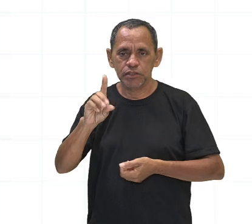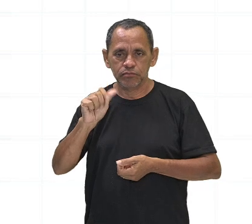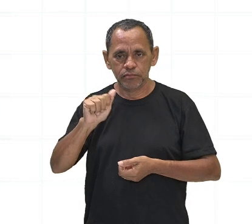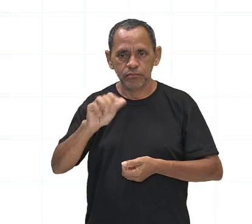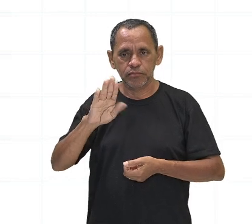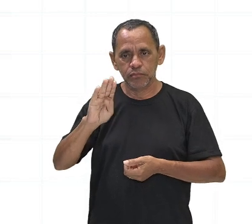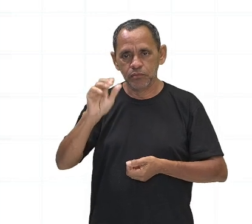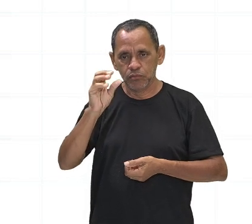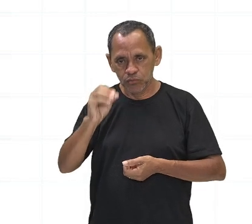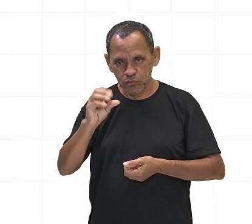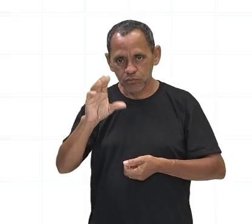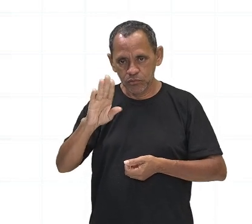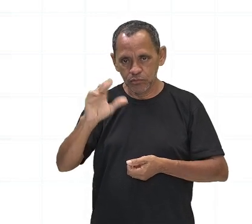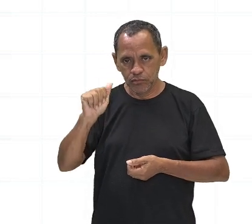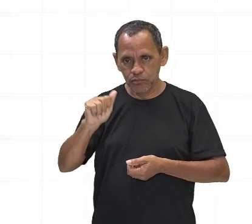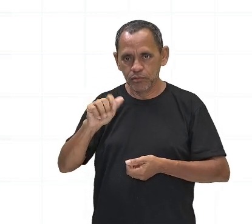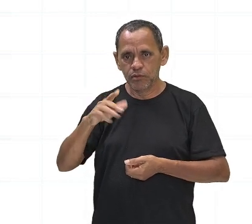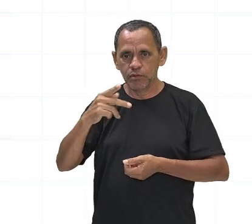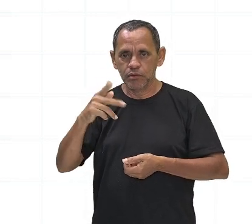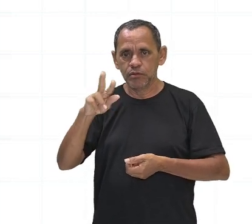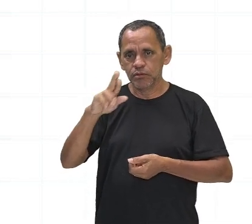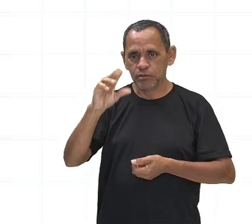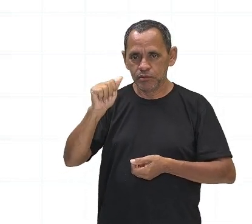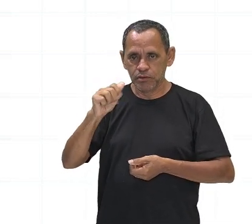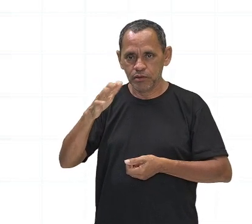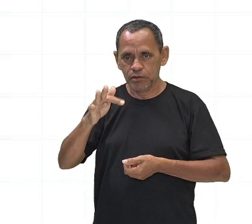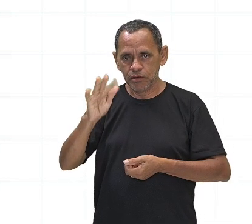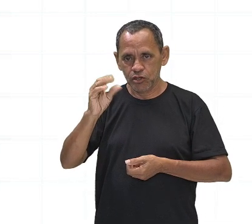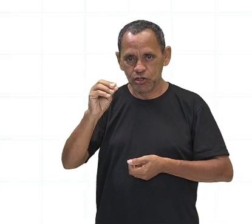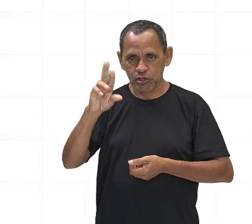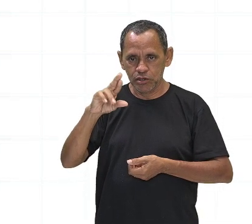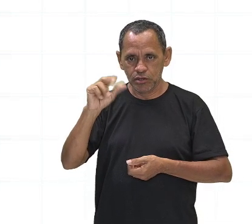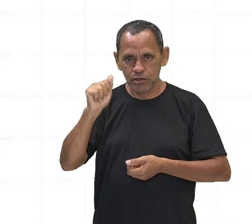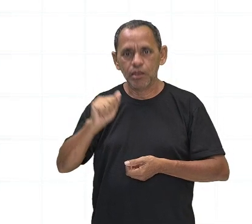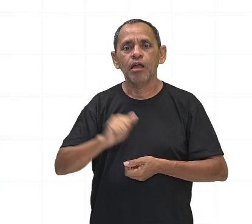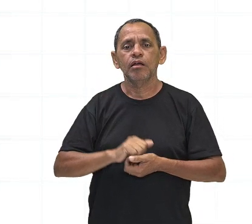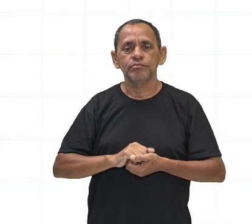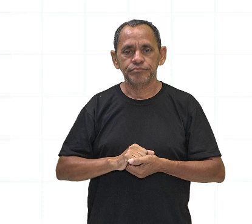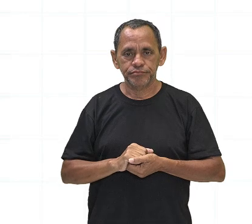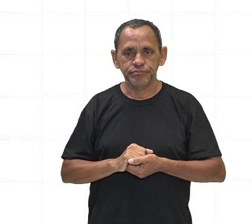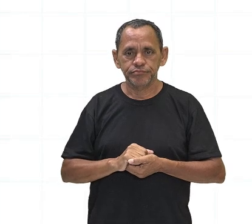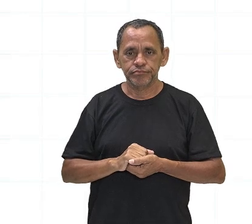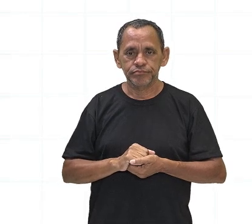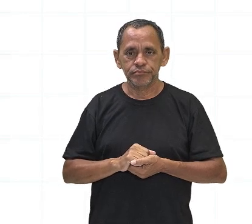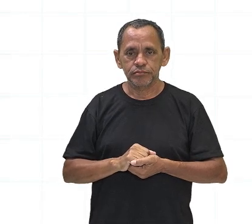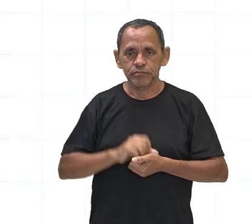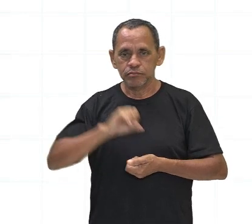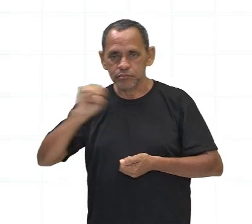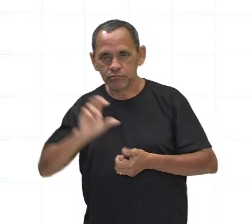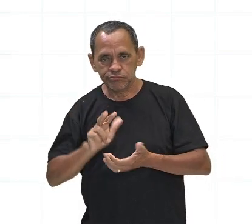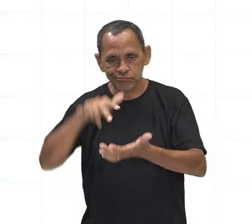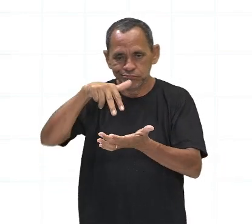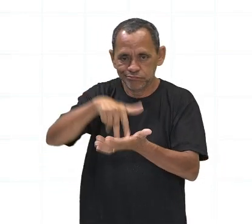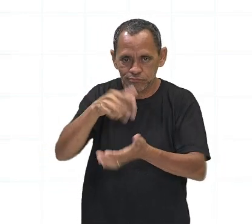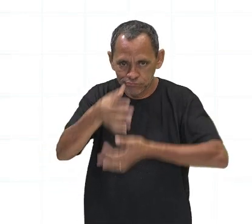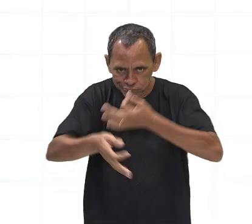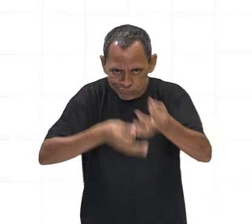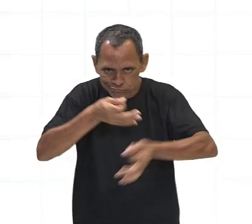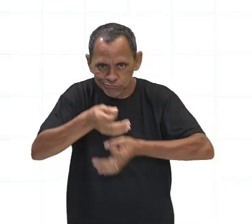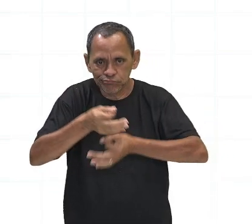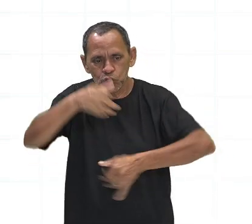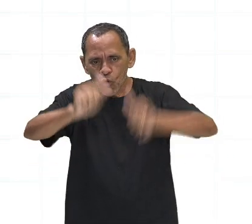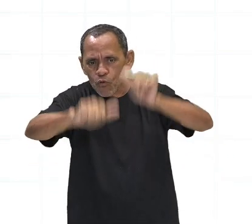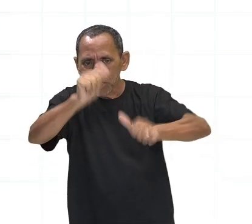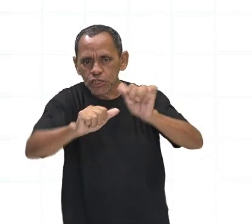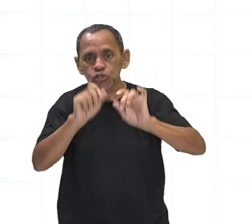me posiciono criticamente. Vamos continuar. Quando alguém se posiciona criticamente, está avaliando